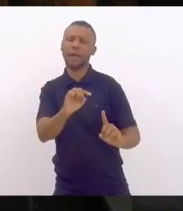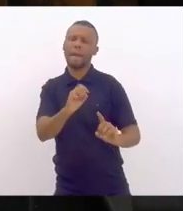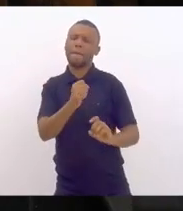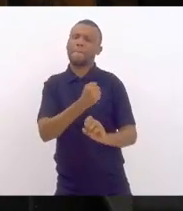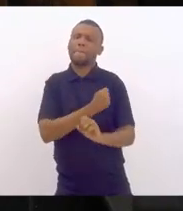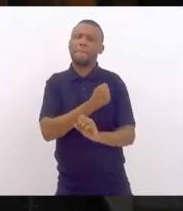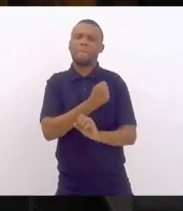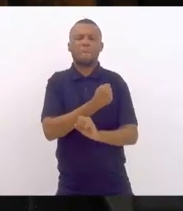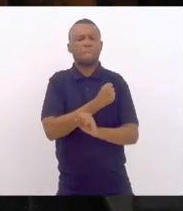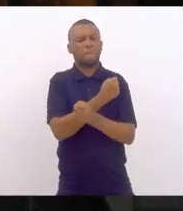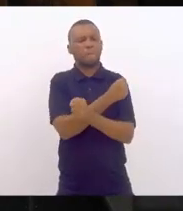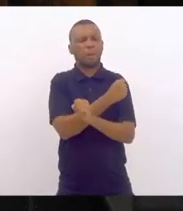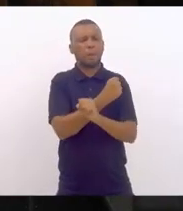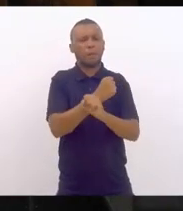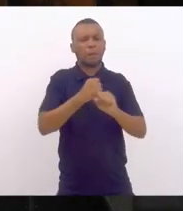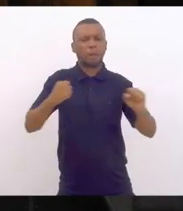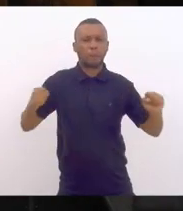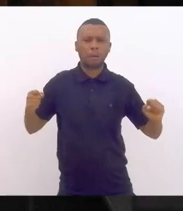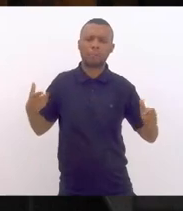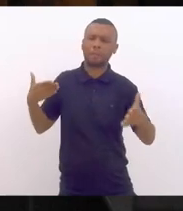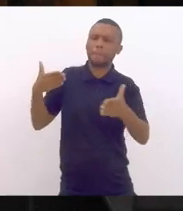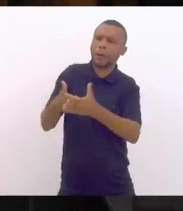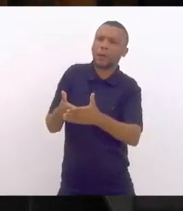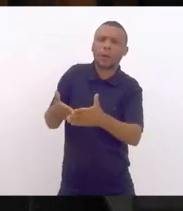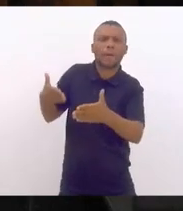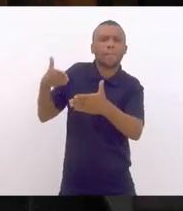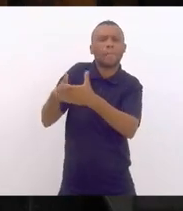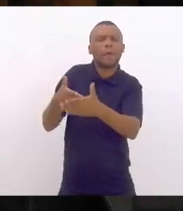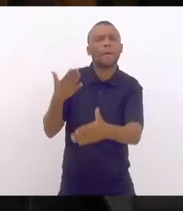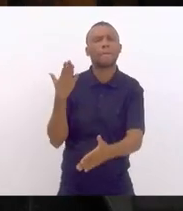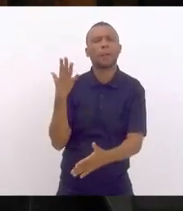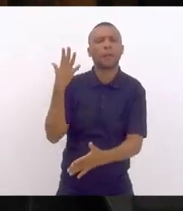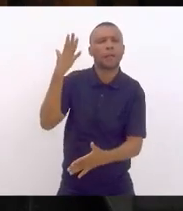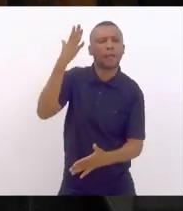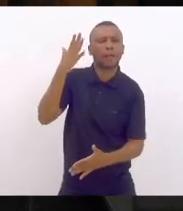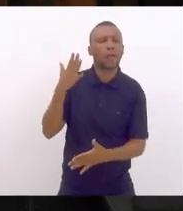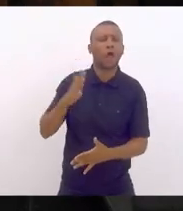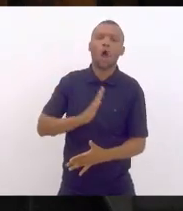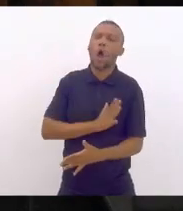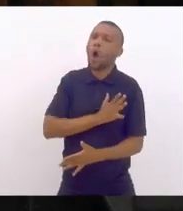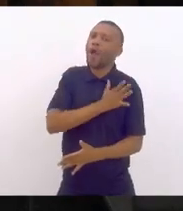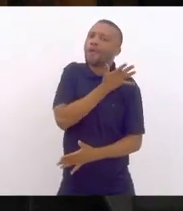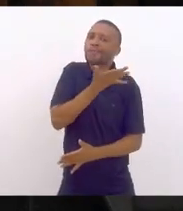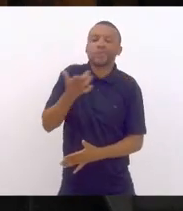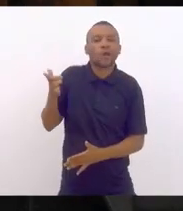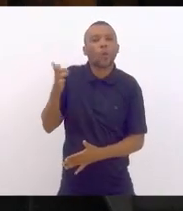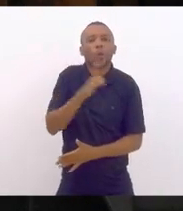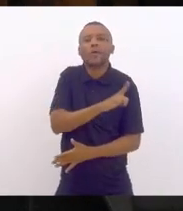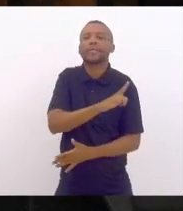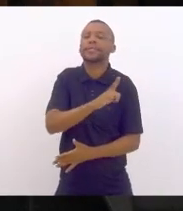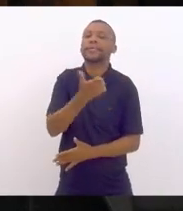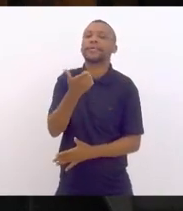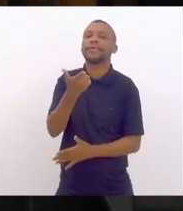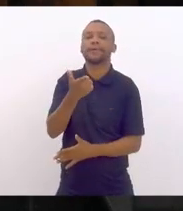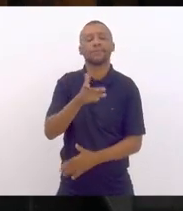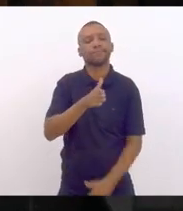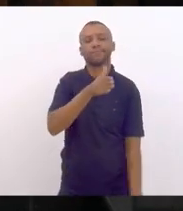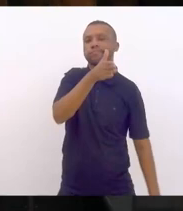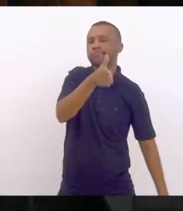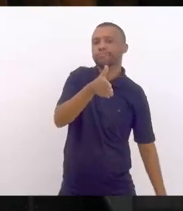porque há uma dificuldade horrorosa Para se locomoverem